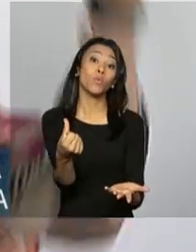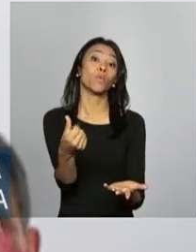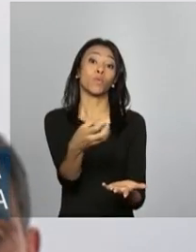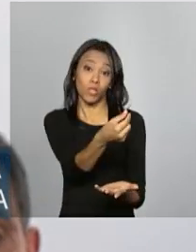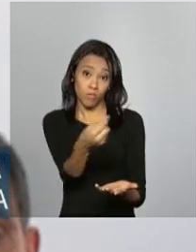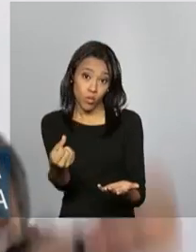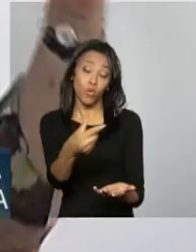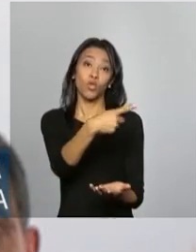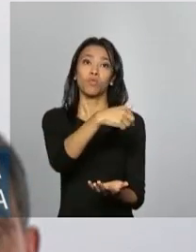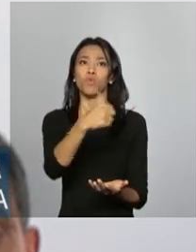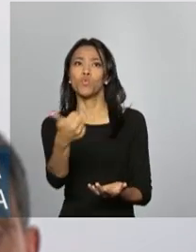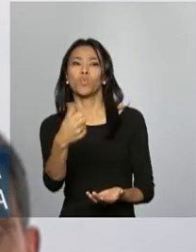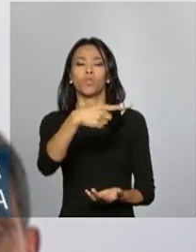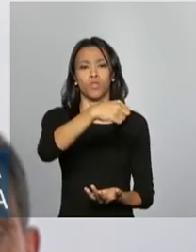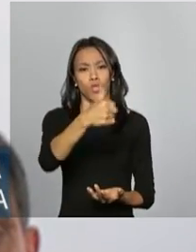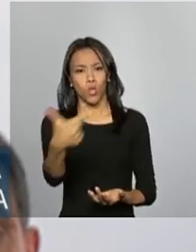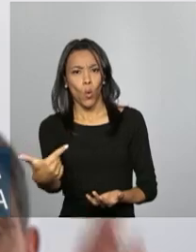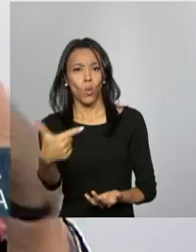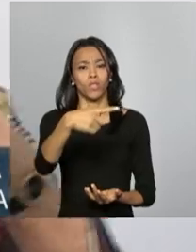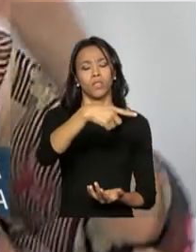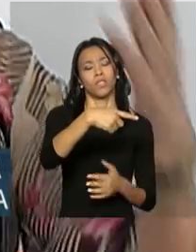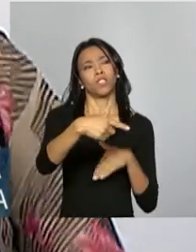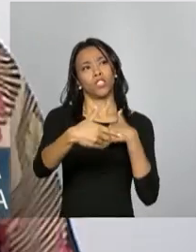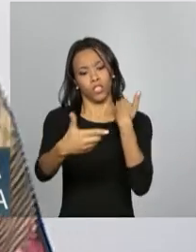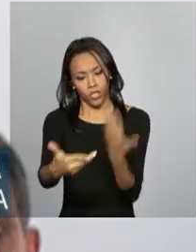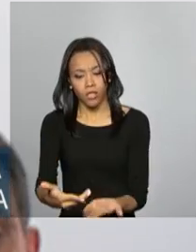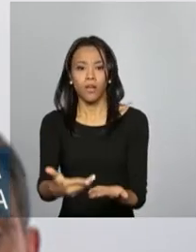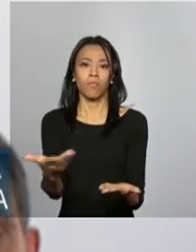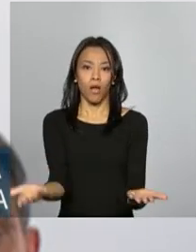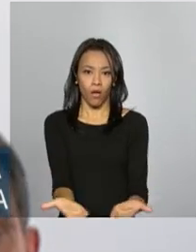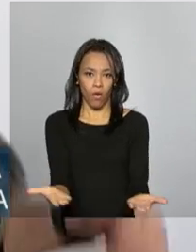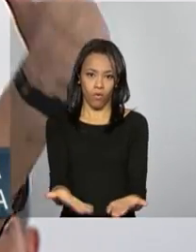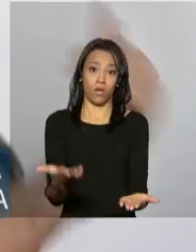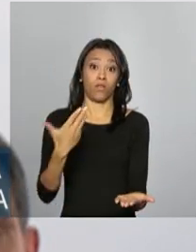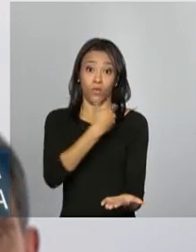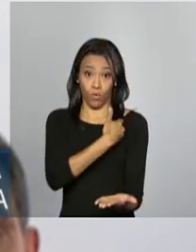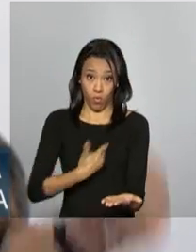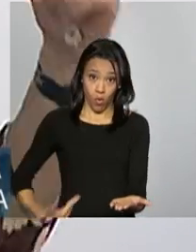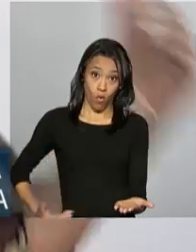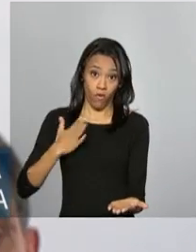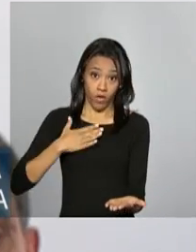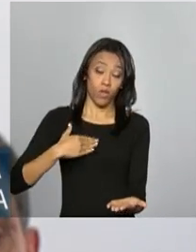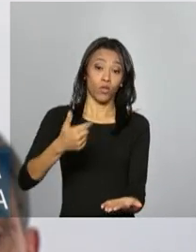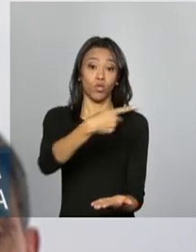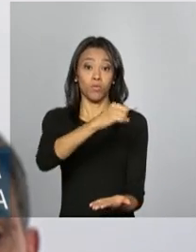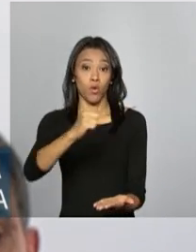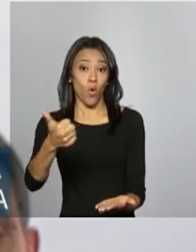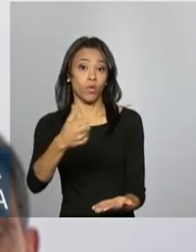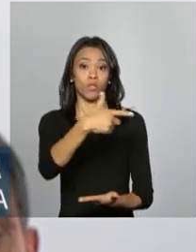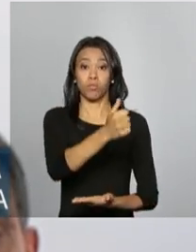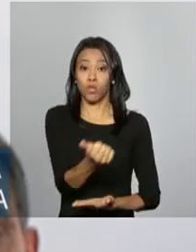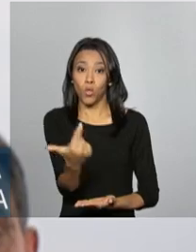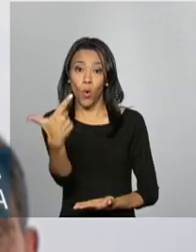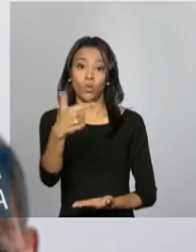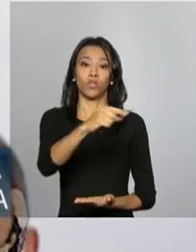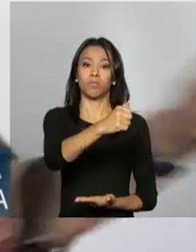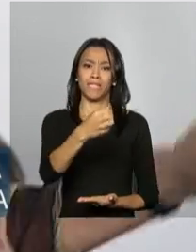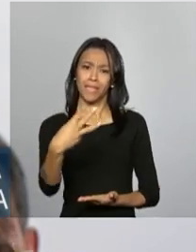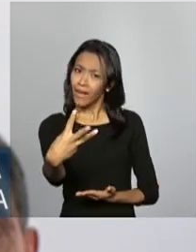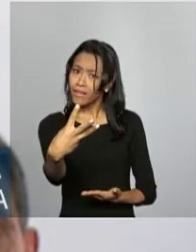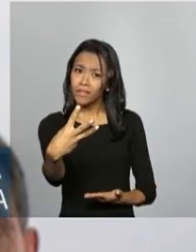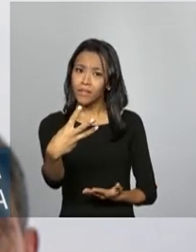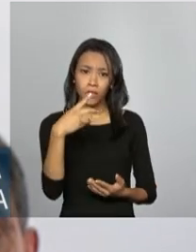passou 2001, 2002, chegamos no meu governo, 2011, 2012 e 2013,